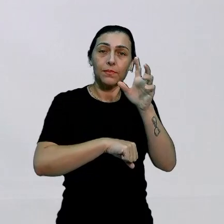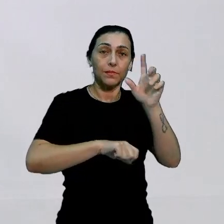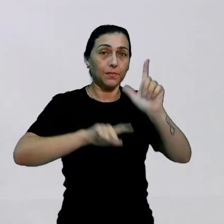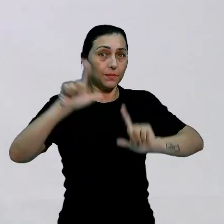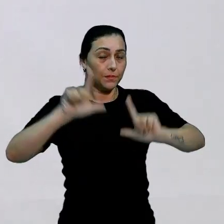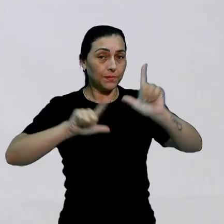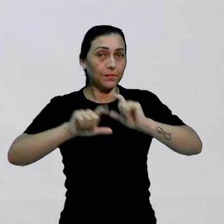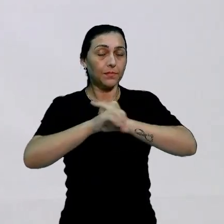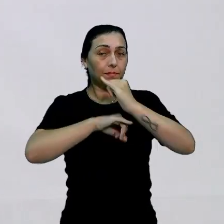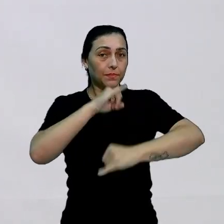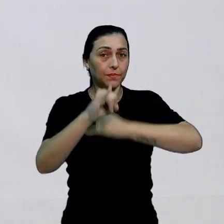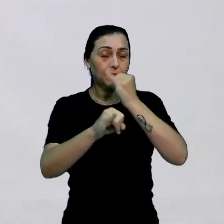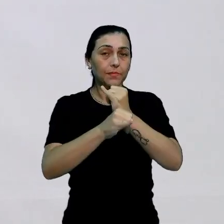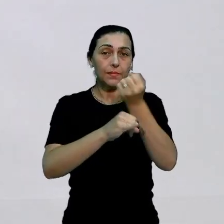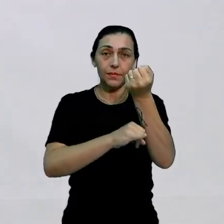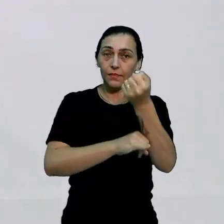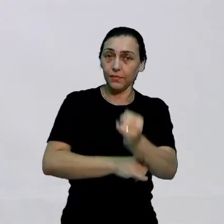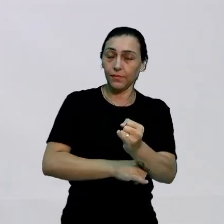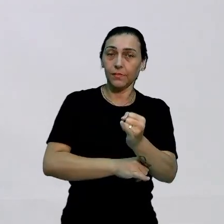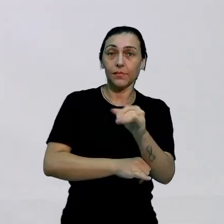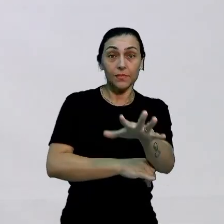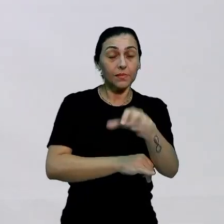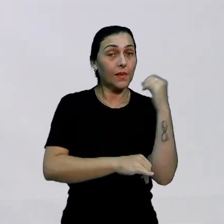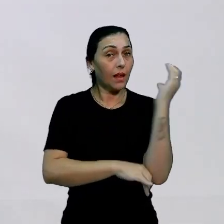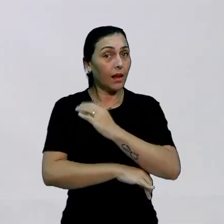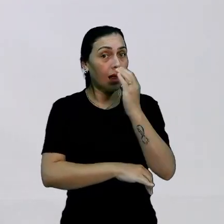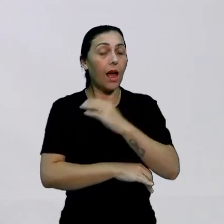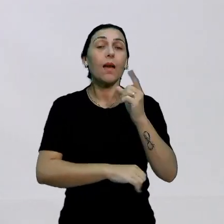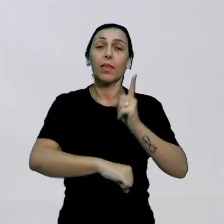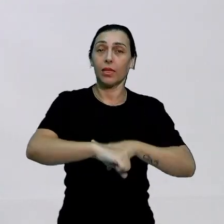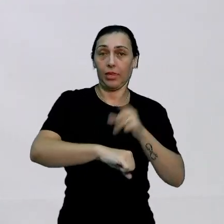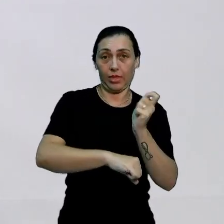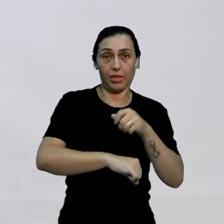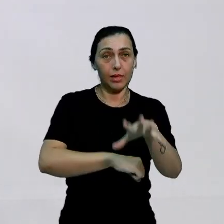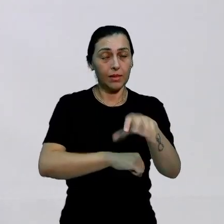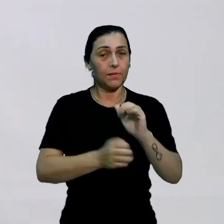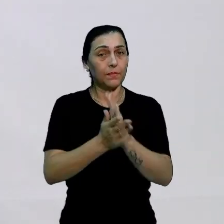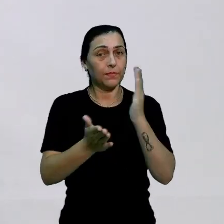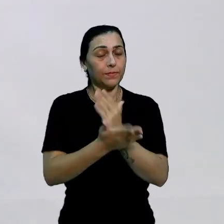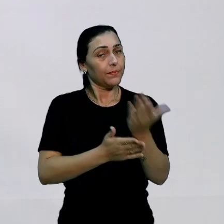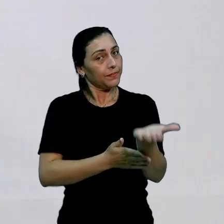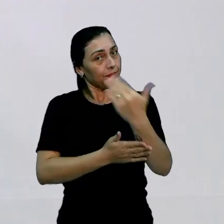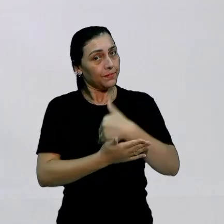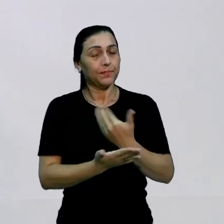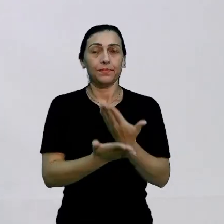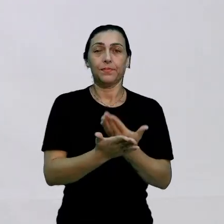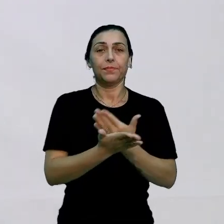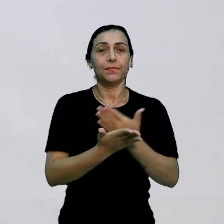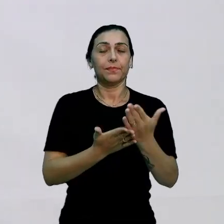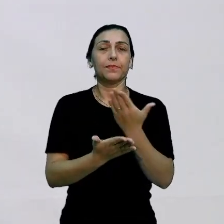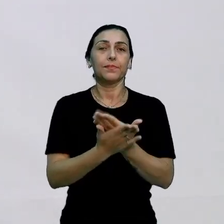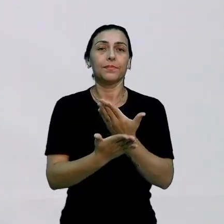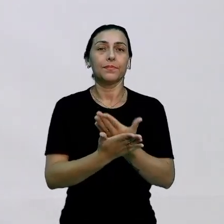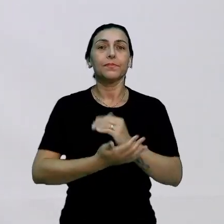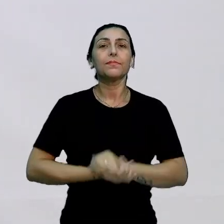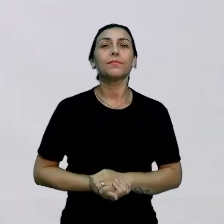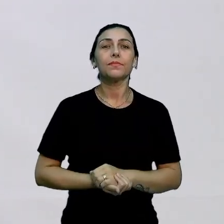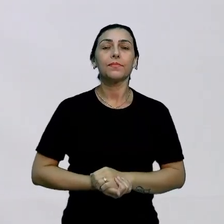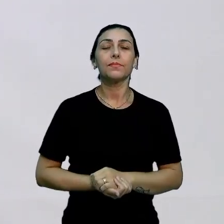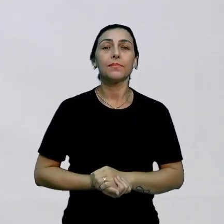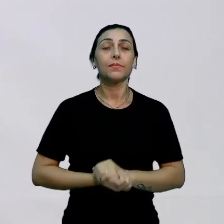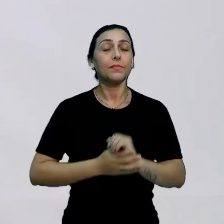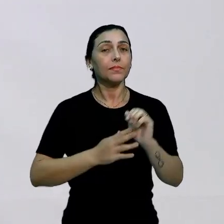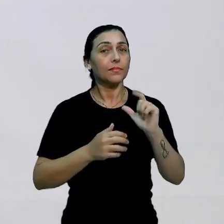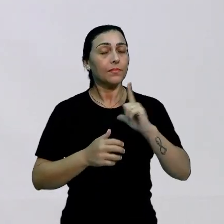pela internet, se não, corre lá rapidinho, dá tempo, pega o livro e vem para cá, né, para a gente iniciar mais uma aula. Então a gente